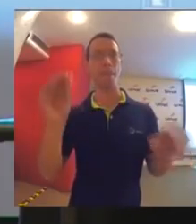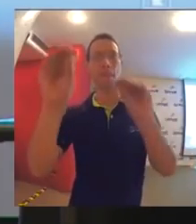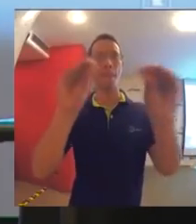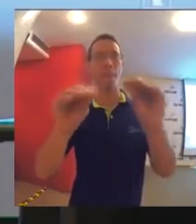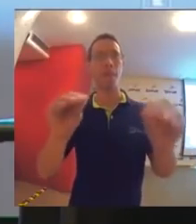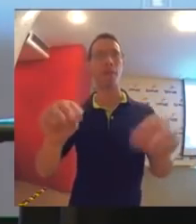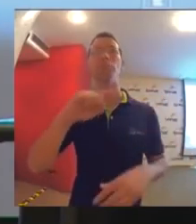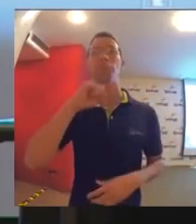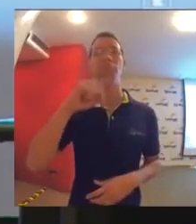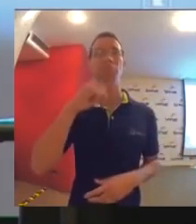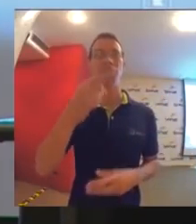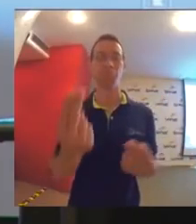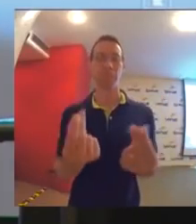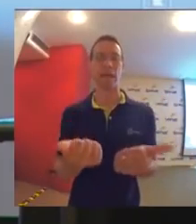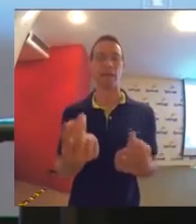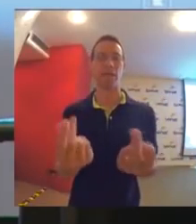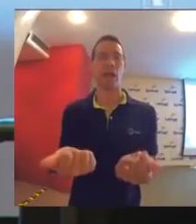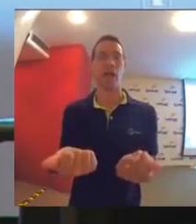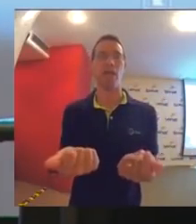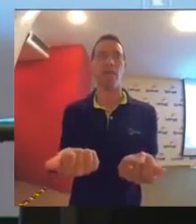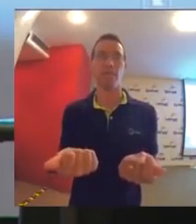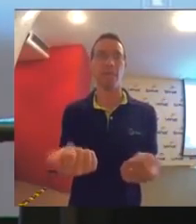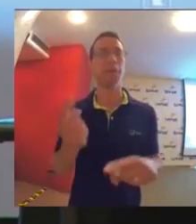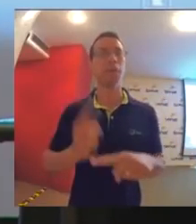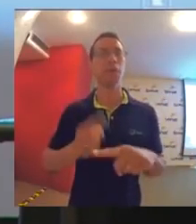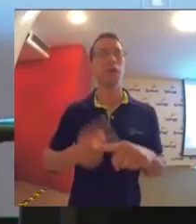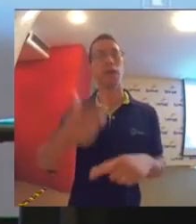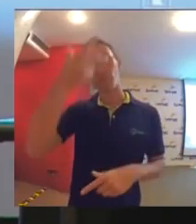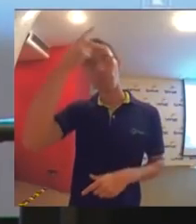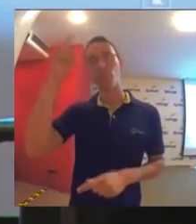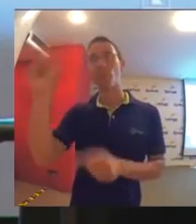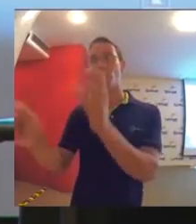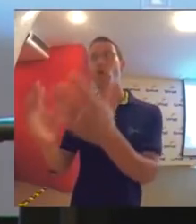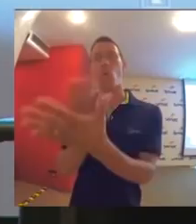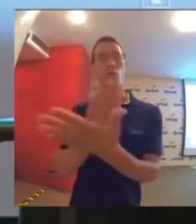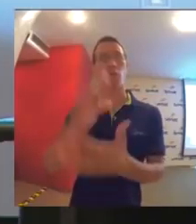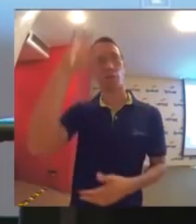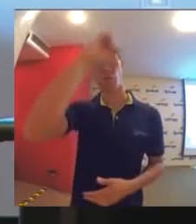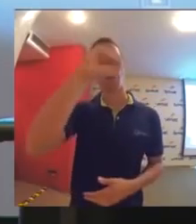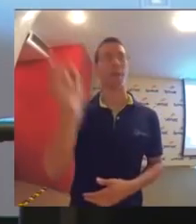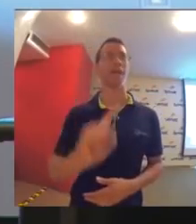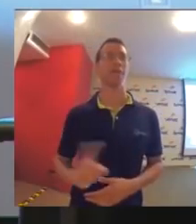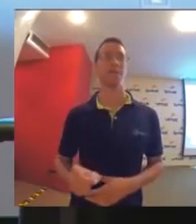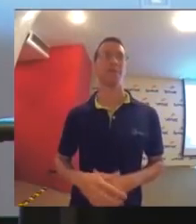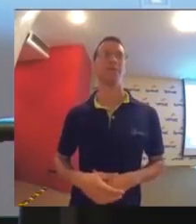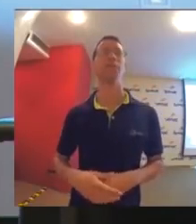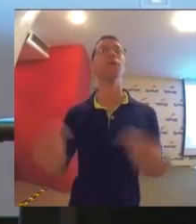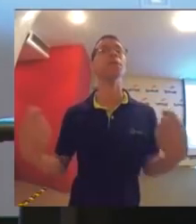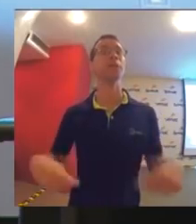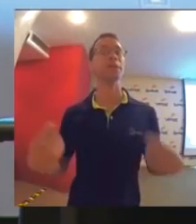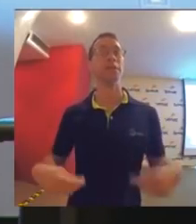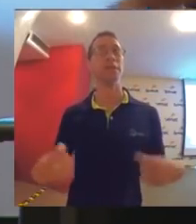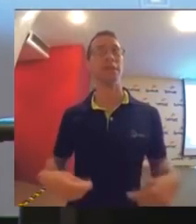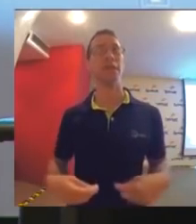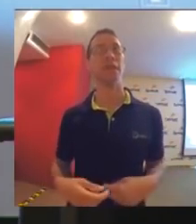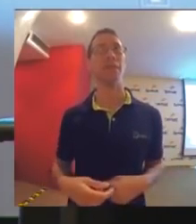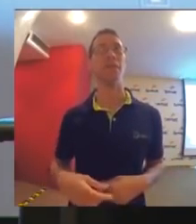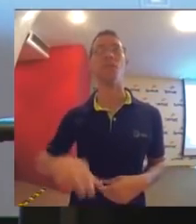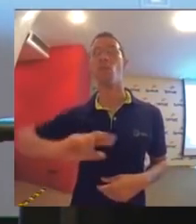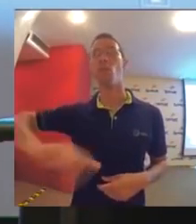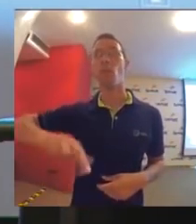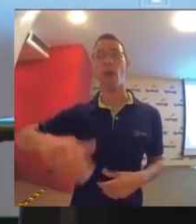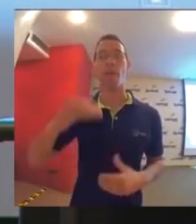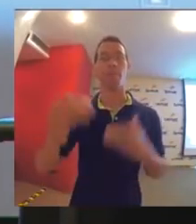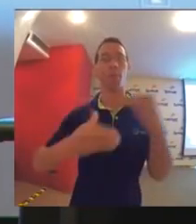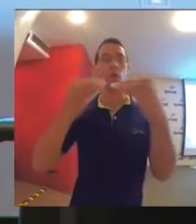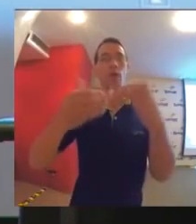adianta absolutamente nada. Vai sempre haver alguém que não aprende. Porque o que é preciso não é melhorar o modelo